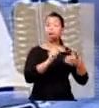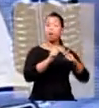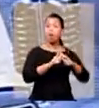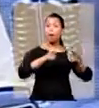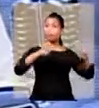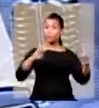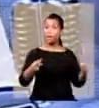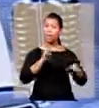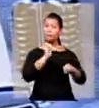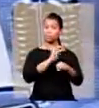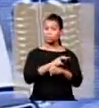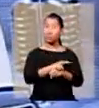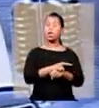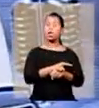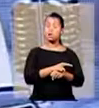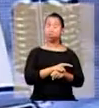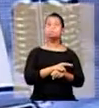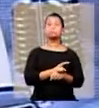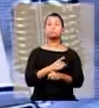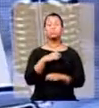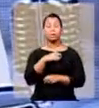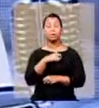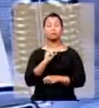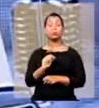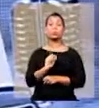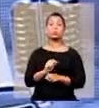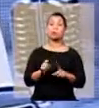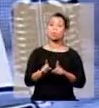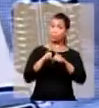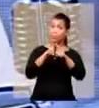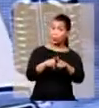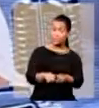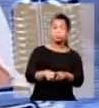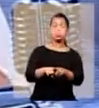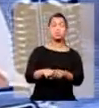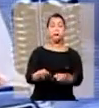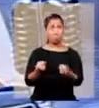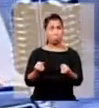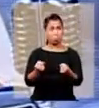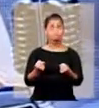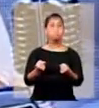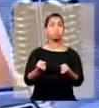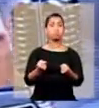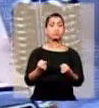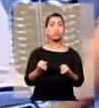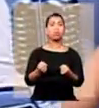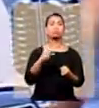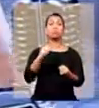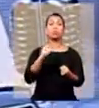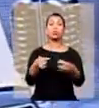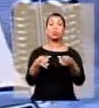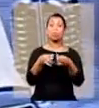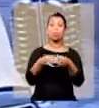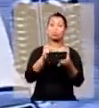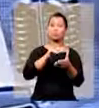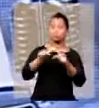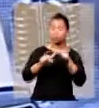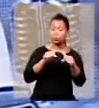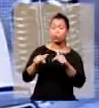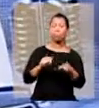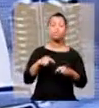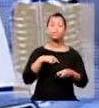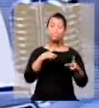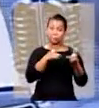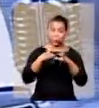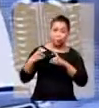muito grande, muito boa com o Ministério do Trabalho, né? Que notifica essas empresas que não estão cumprindo a lei